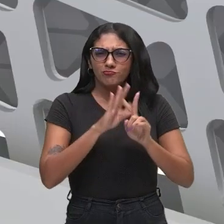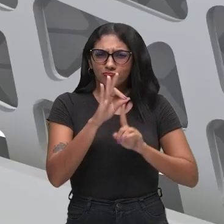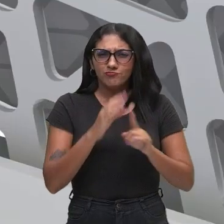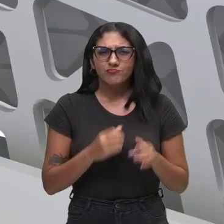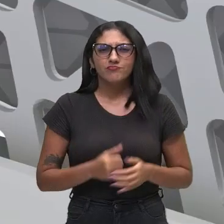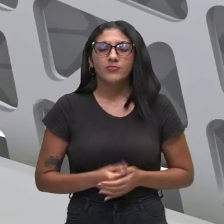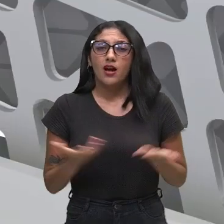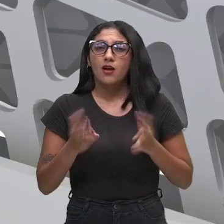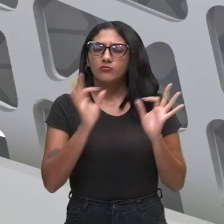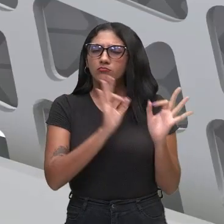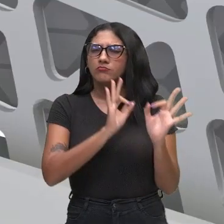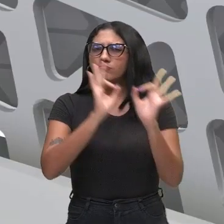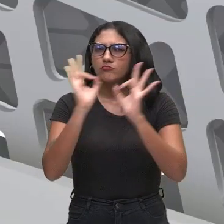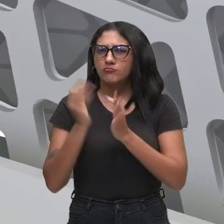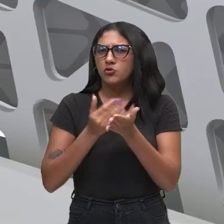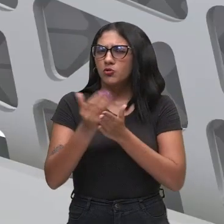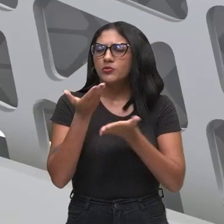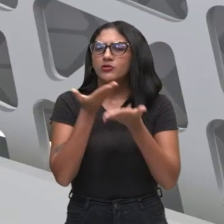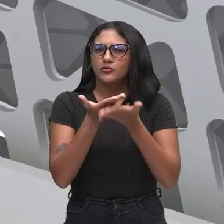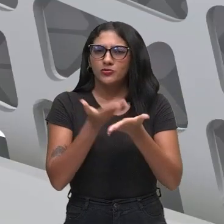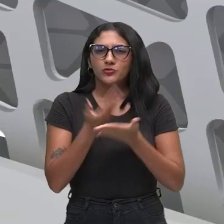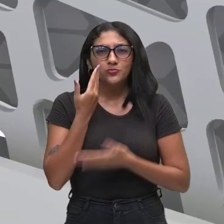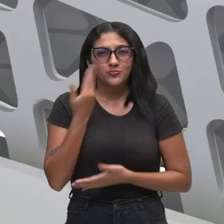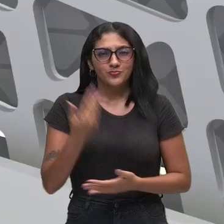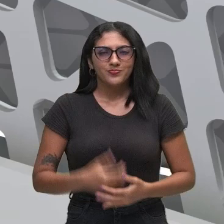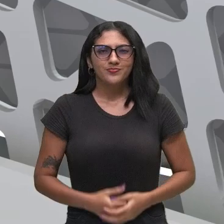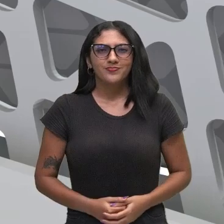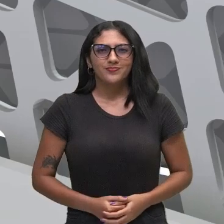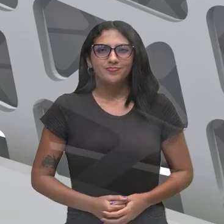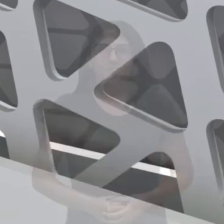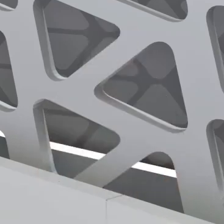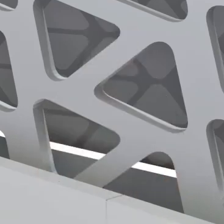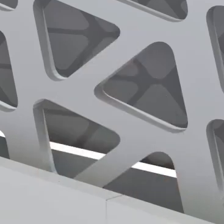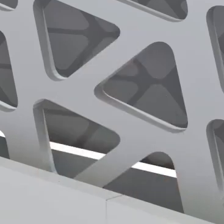assim, vamos acompanhar nossa aula de hoje.